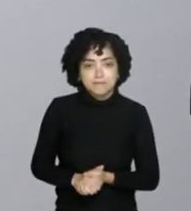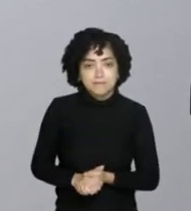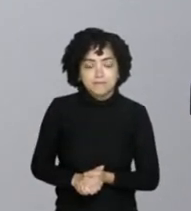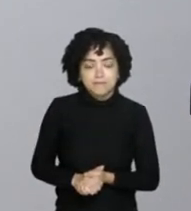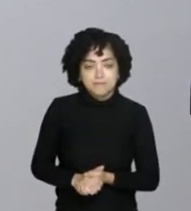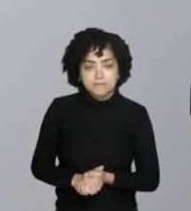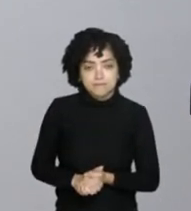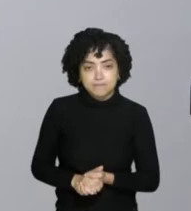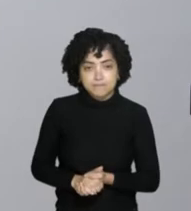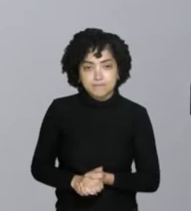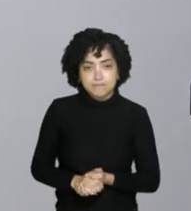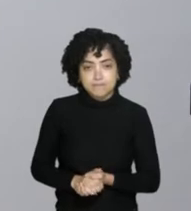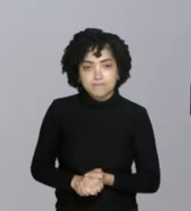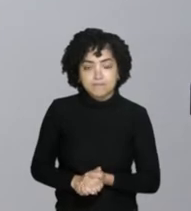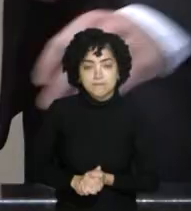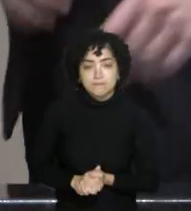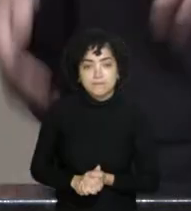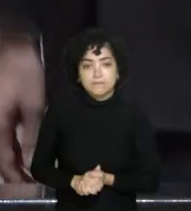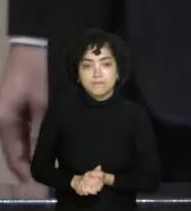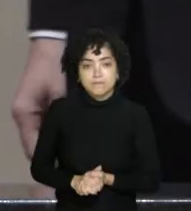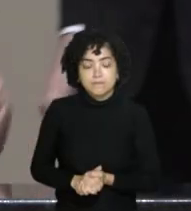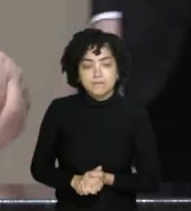obrigado.